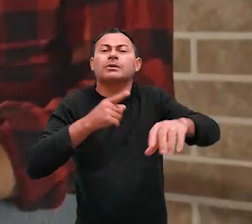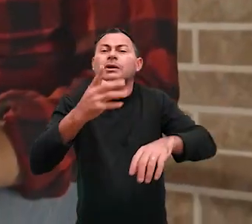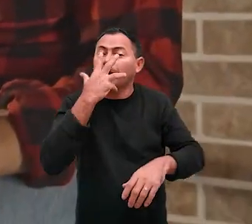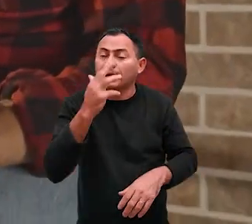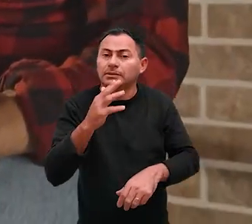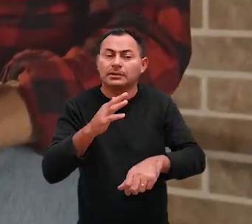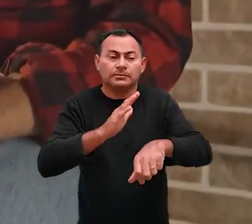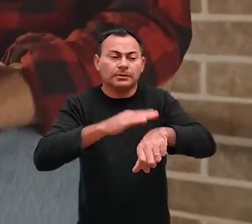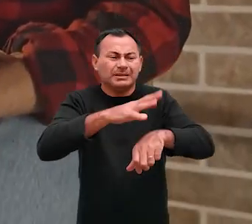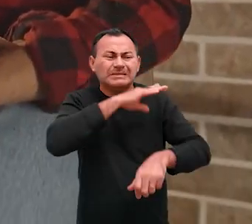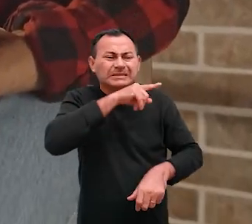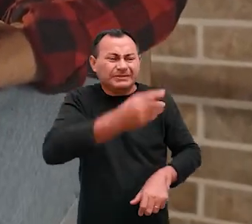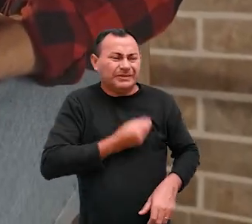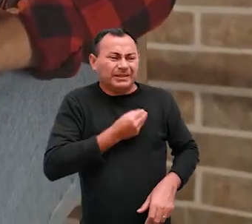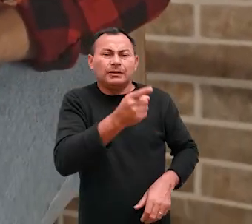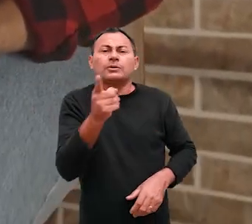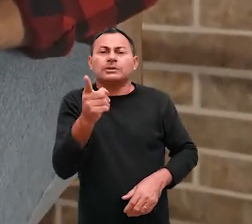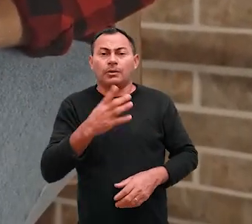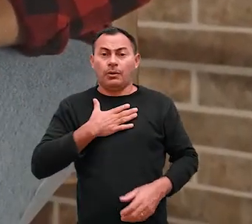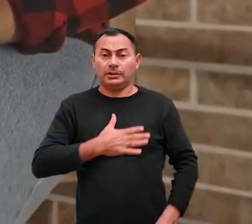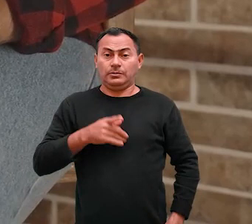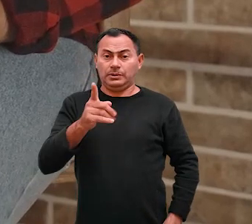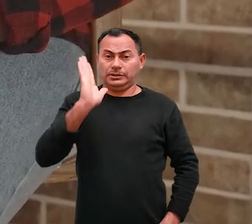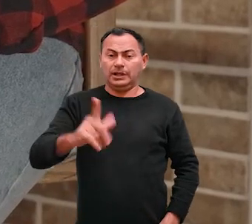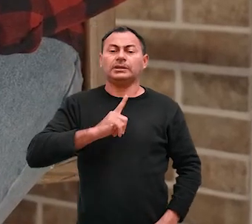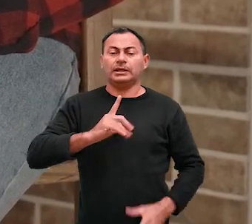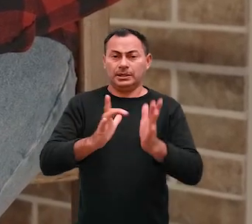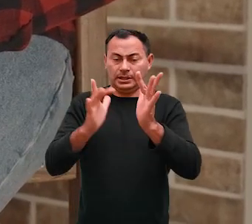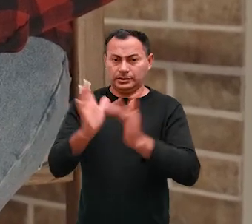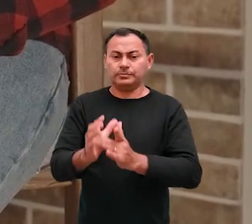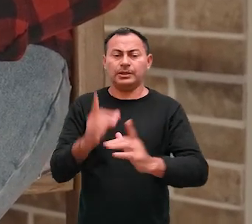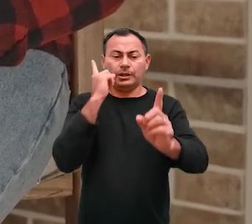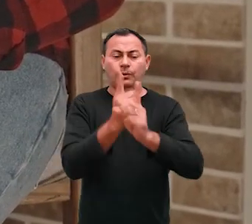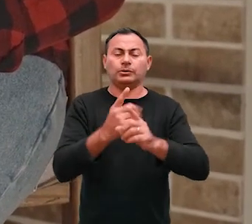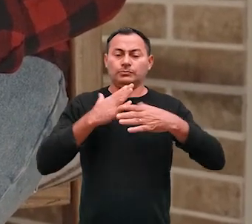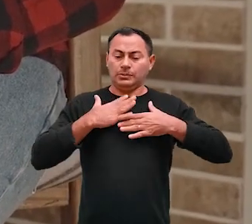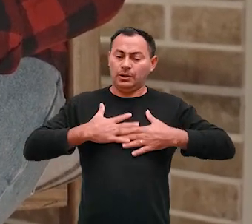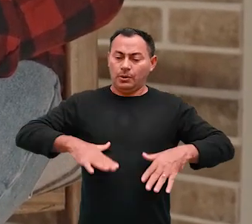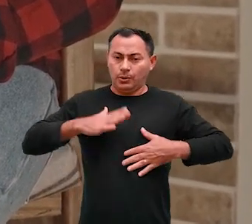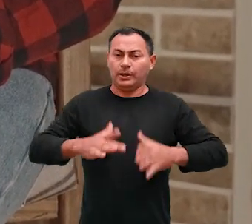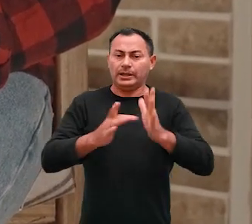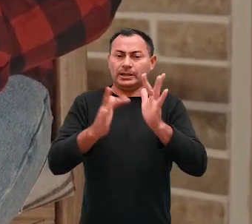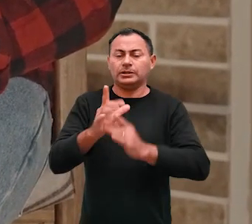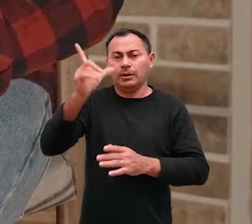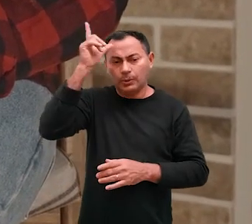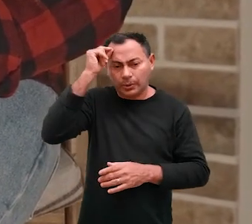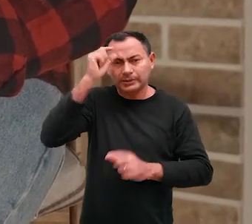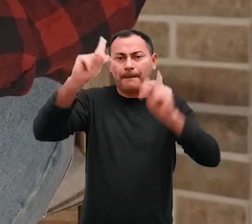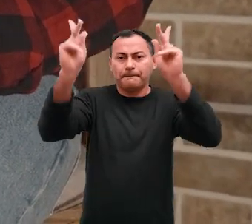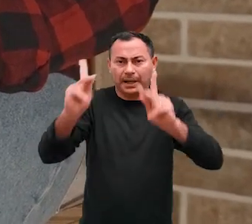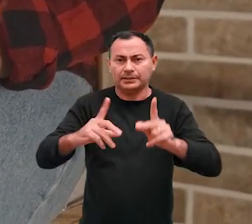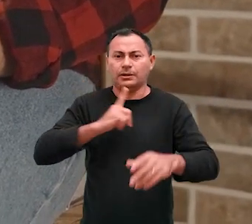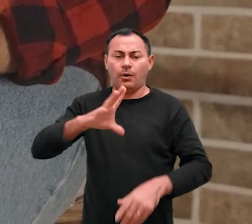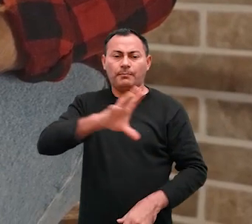que uma pessoa naquela situação gostaria que você, que já tem Cristo e que encontrou descanso em Cristo, na sua paz, que já se encheu